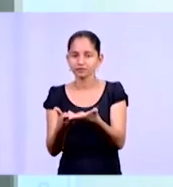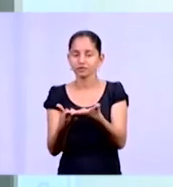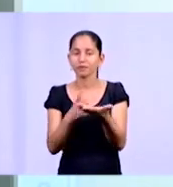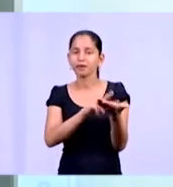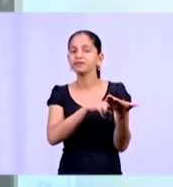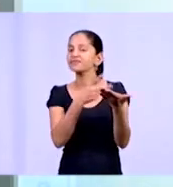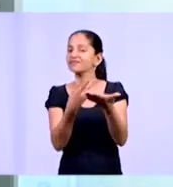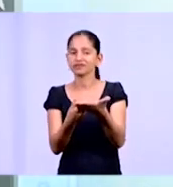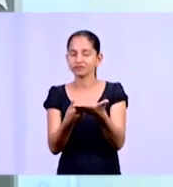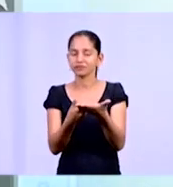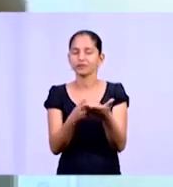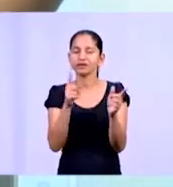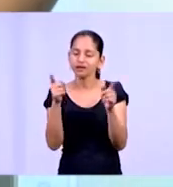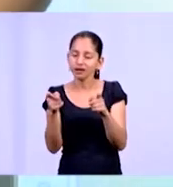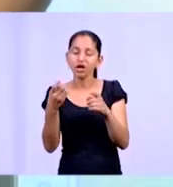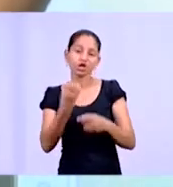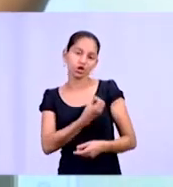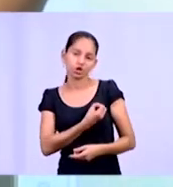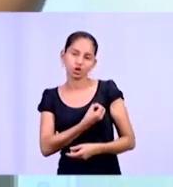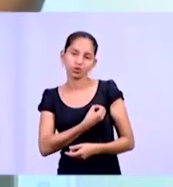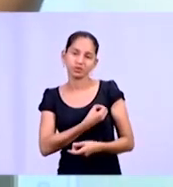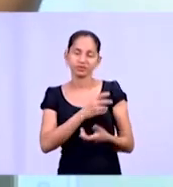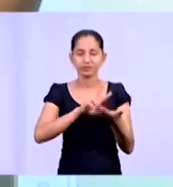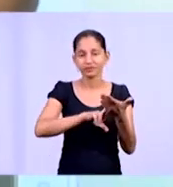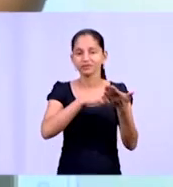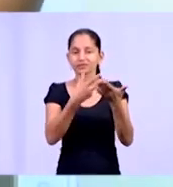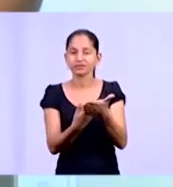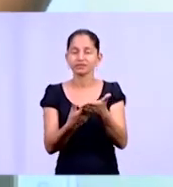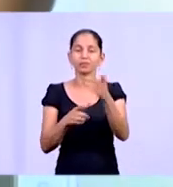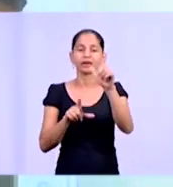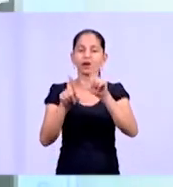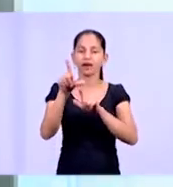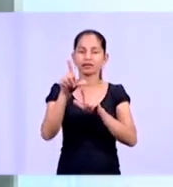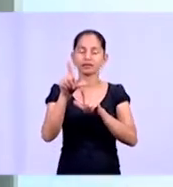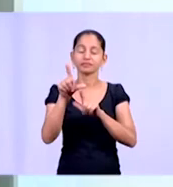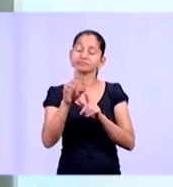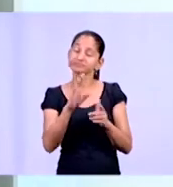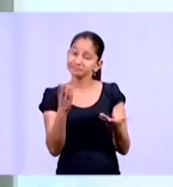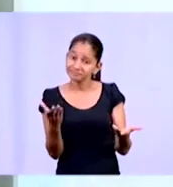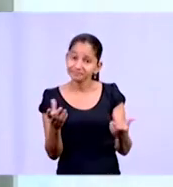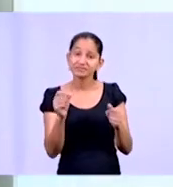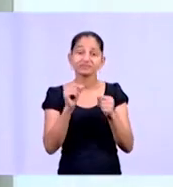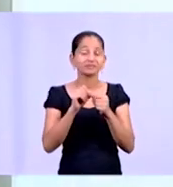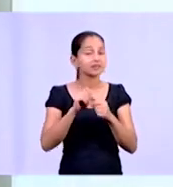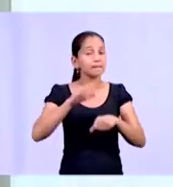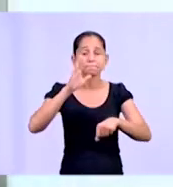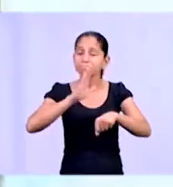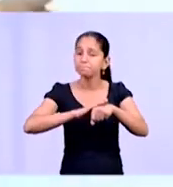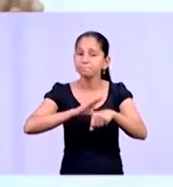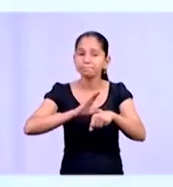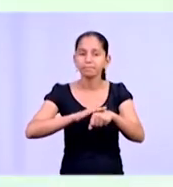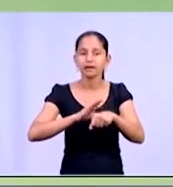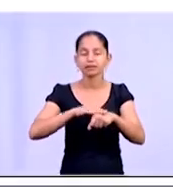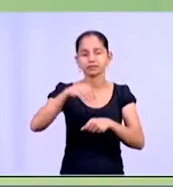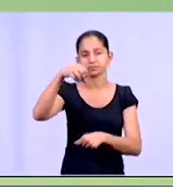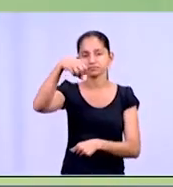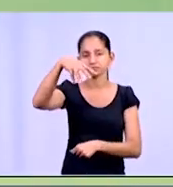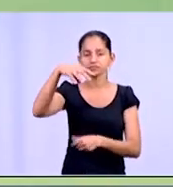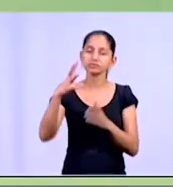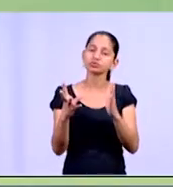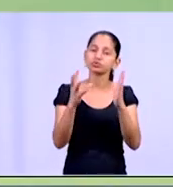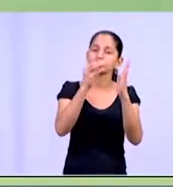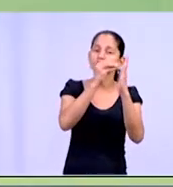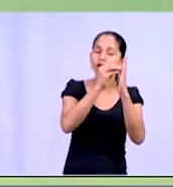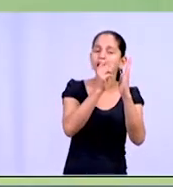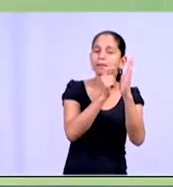mesmo, A, B, C, D. Mas é o suficiente? Não, não é o suficiente. Eu preciso colocar mais lâmpadas nesse meu quadro. E